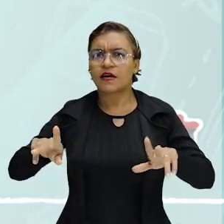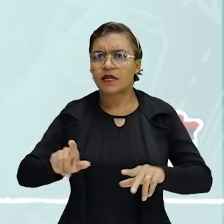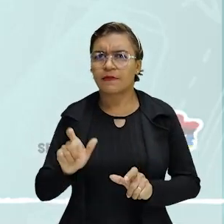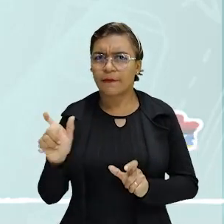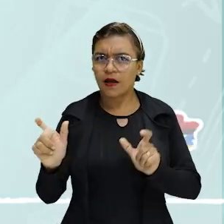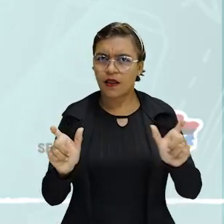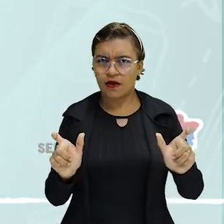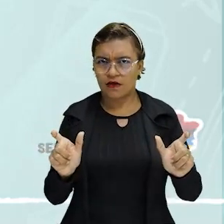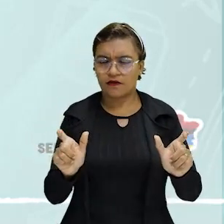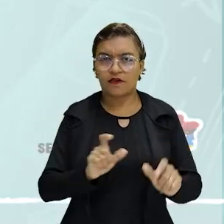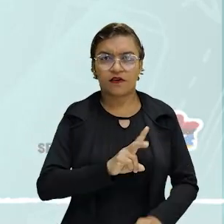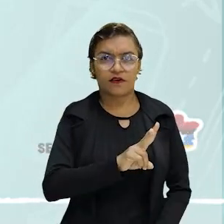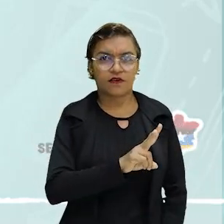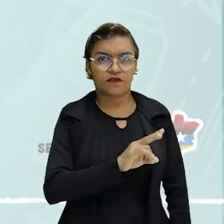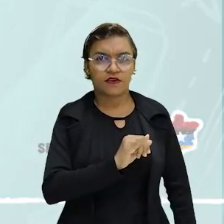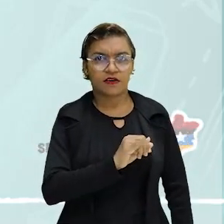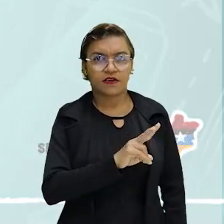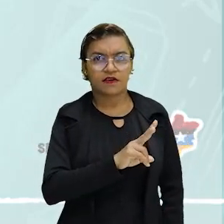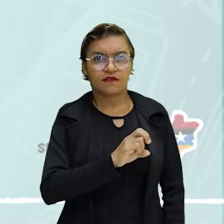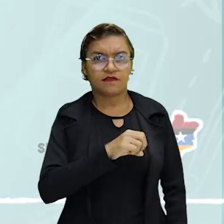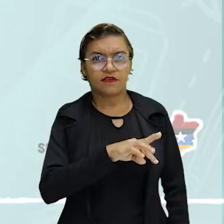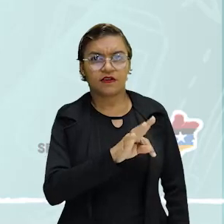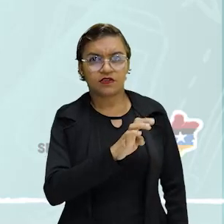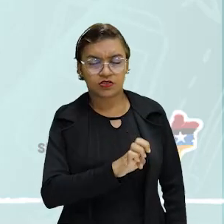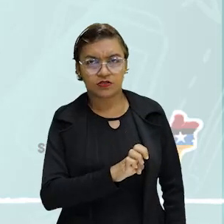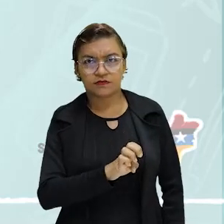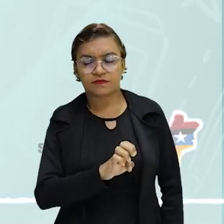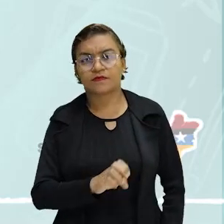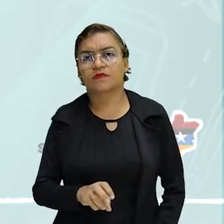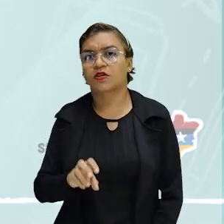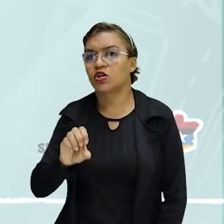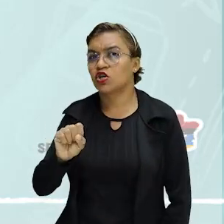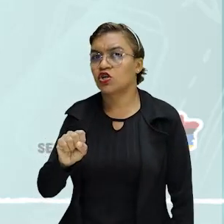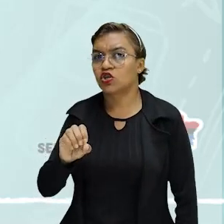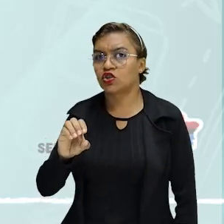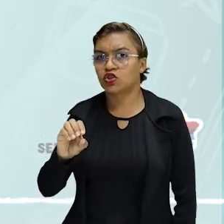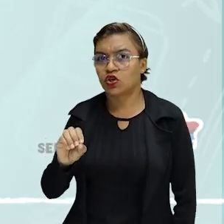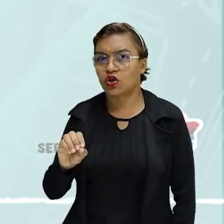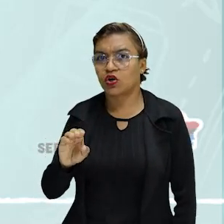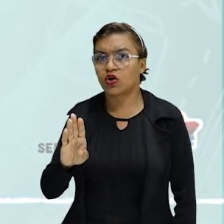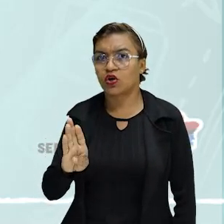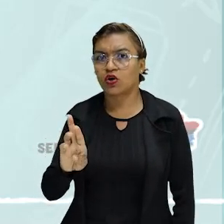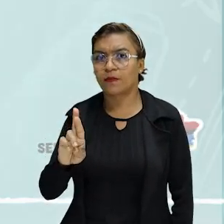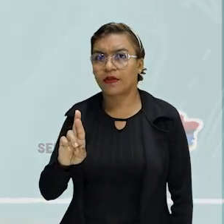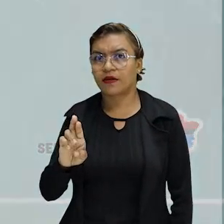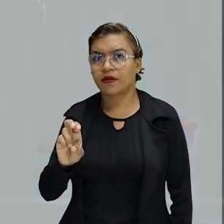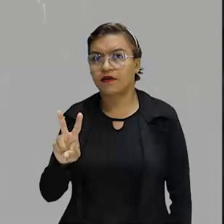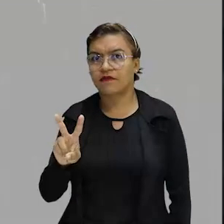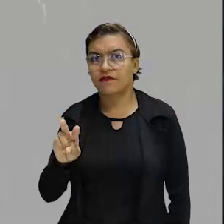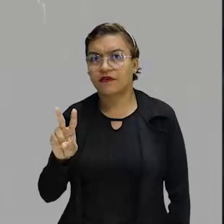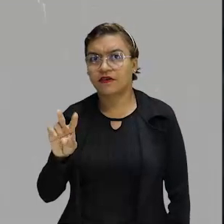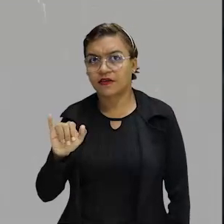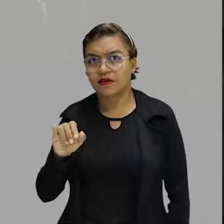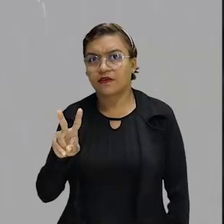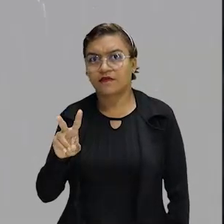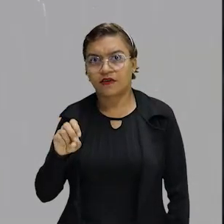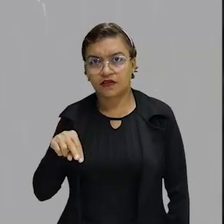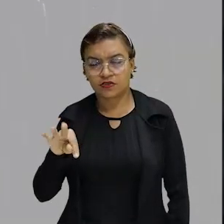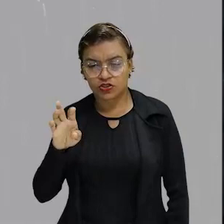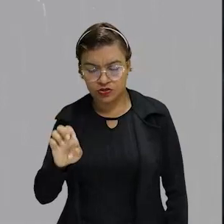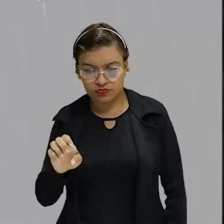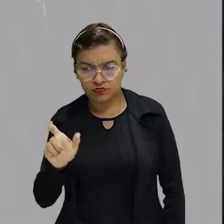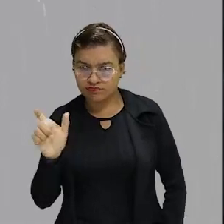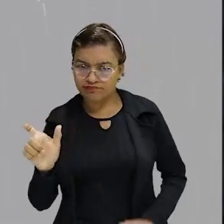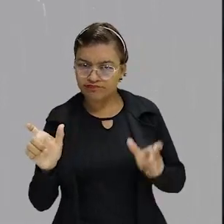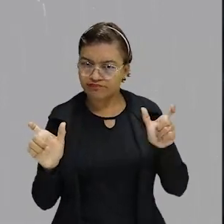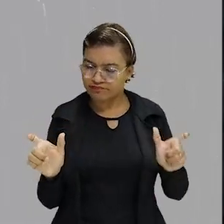as palavras vivente e as palavras sobrevivente, né? Ele faz esse jogo de palavras aí entre essas